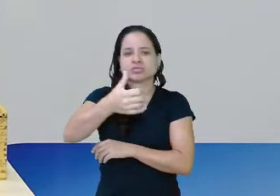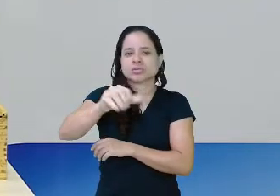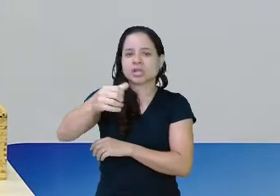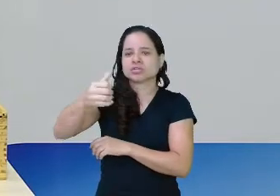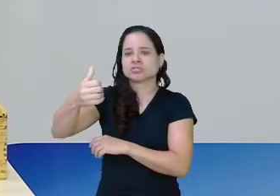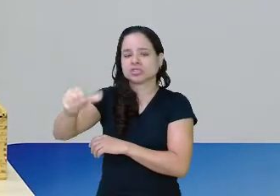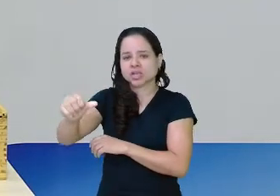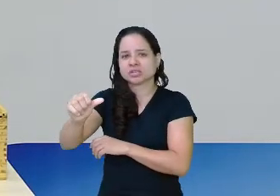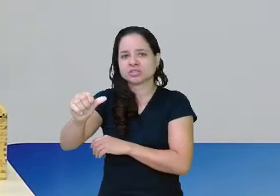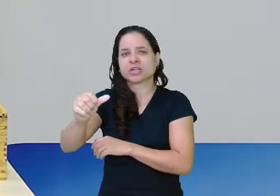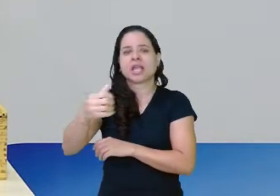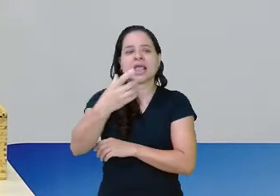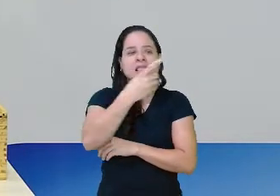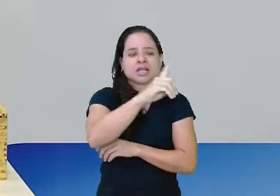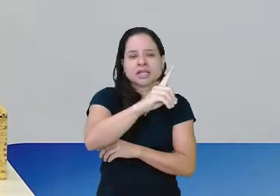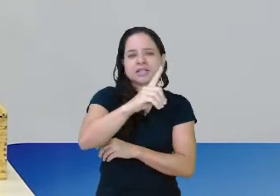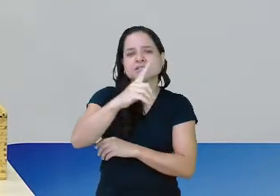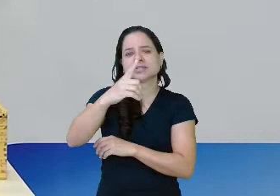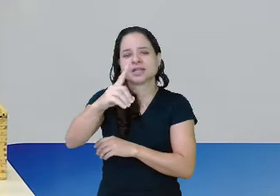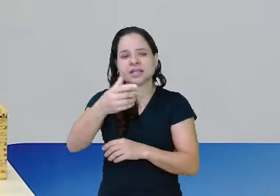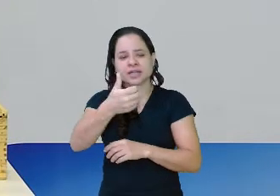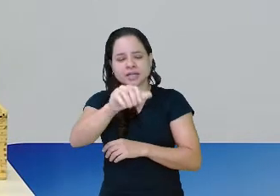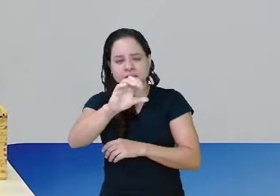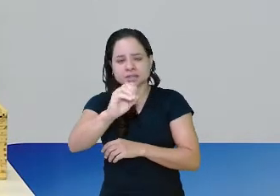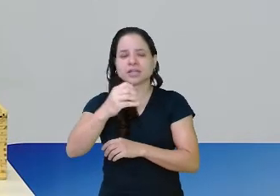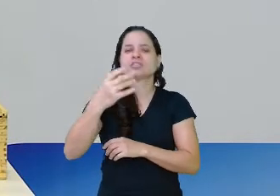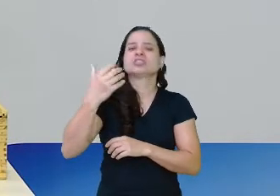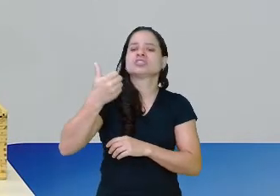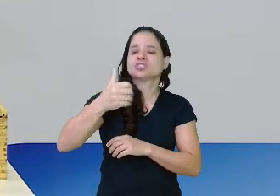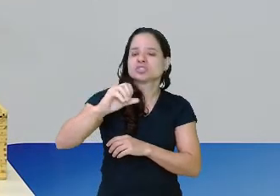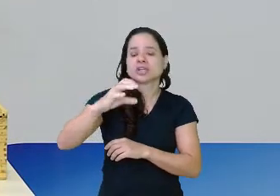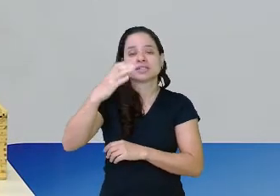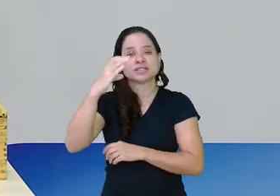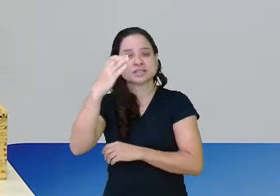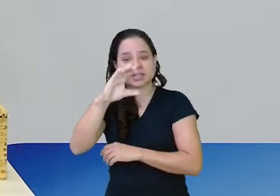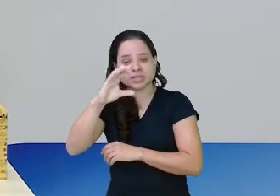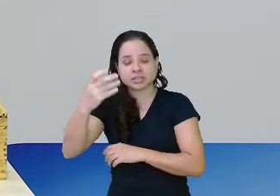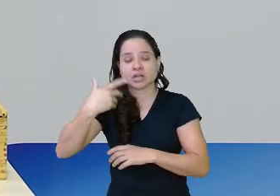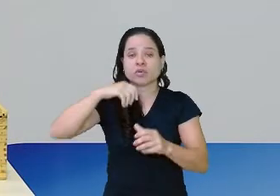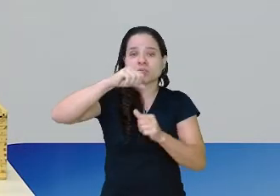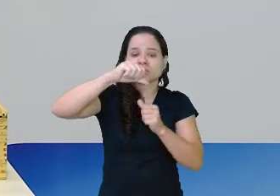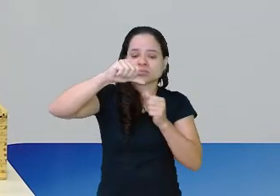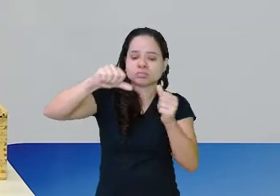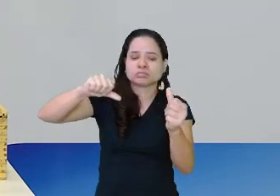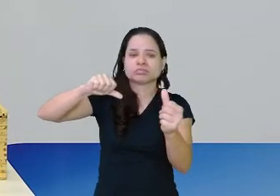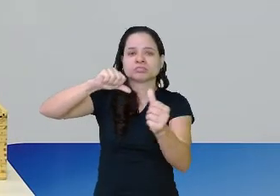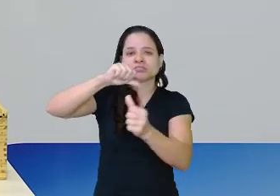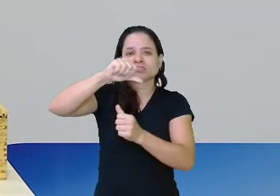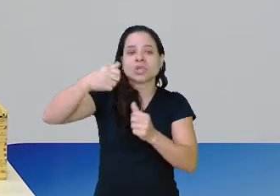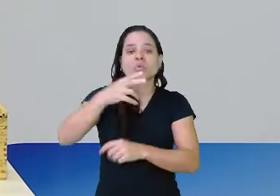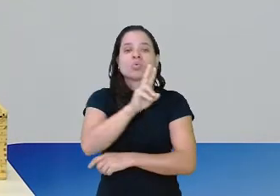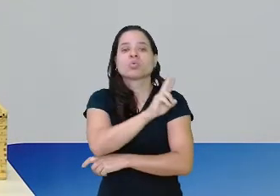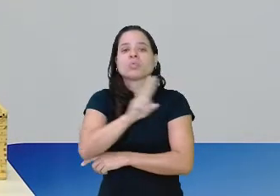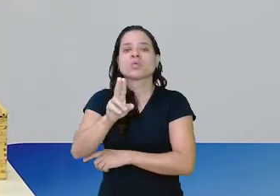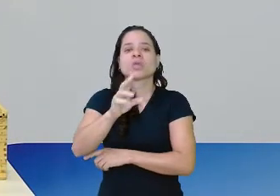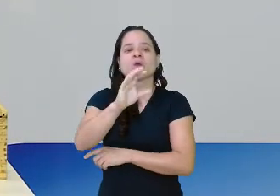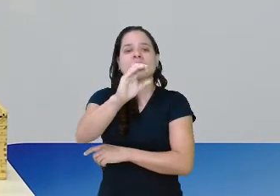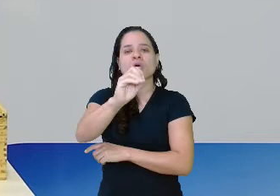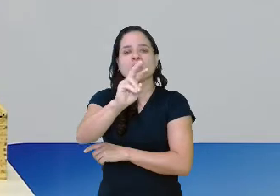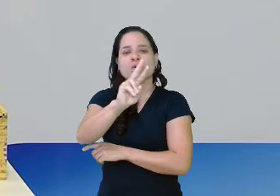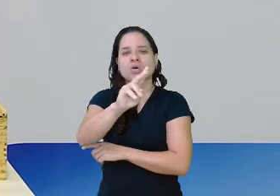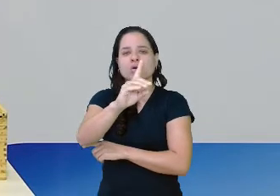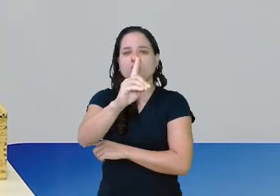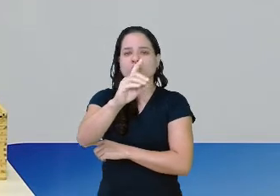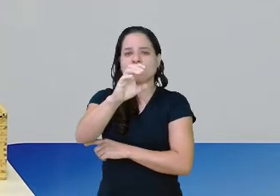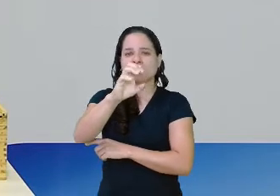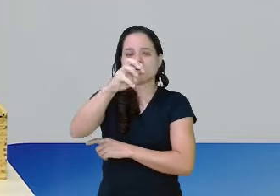a cada 10 dezenas, a cada 10 centenas, eu vou trocando o que a gente chama de ordem. A